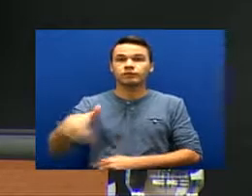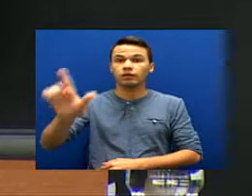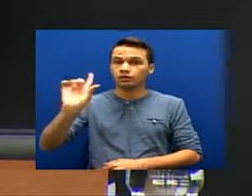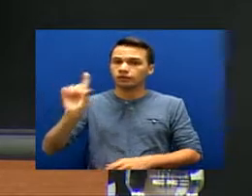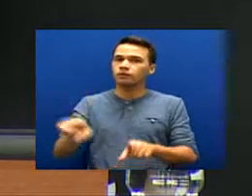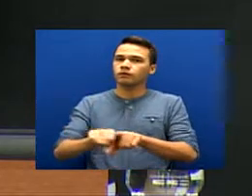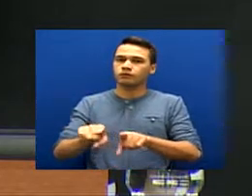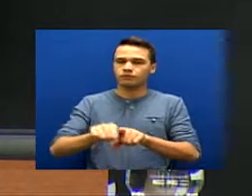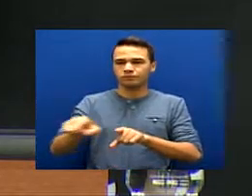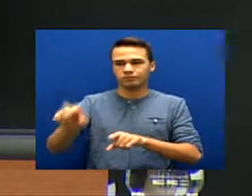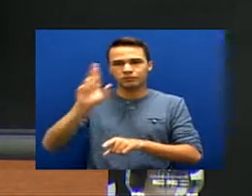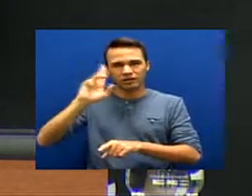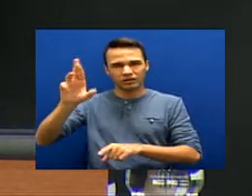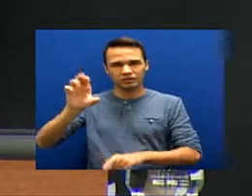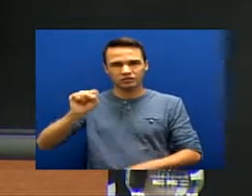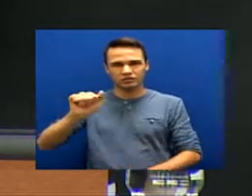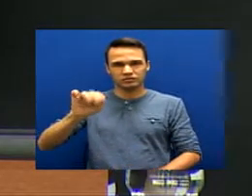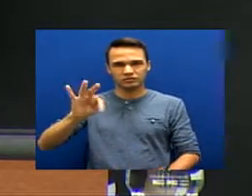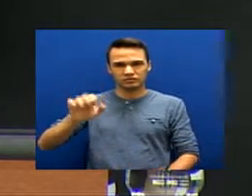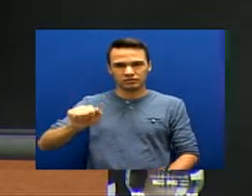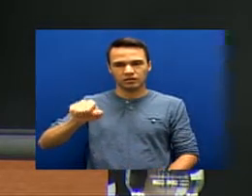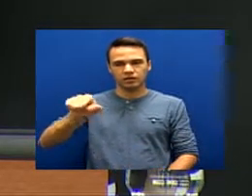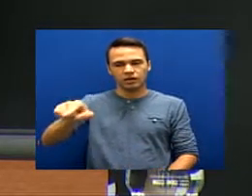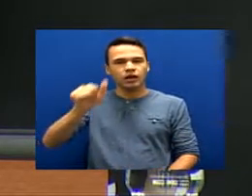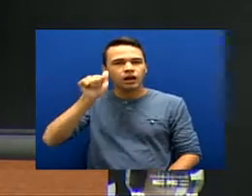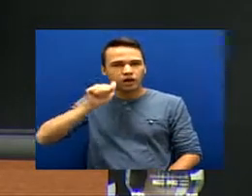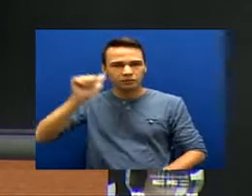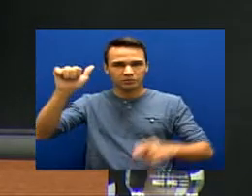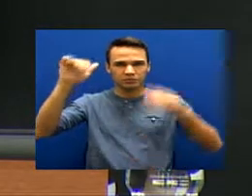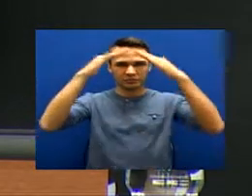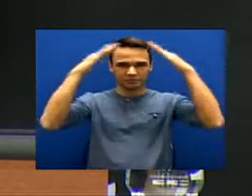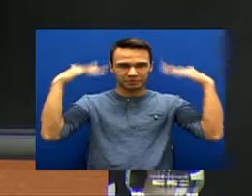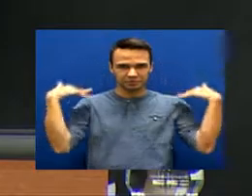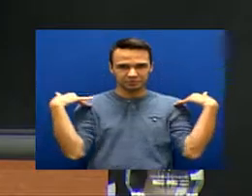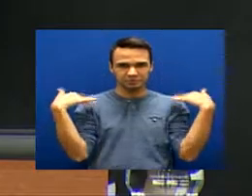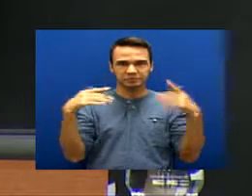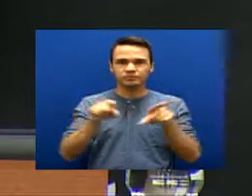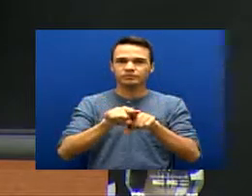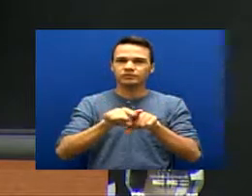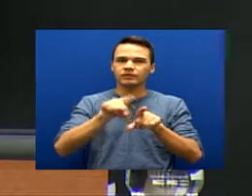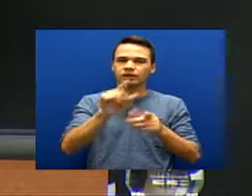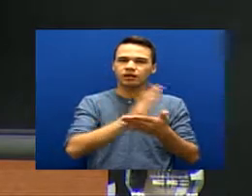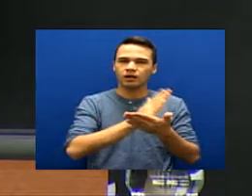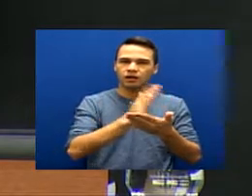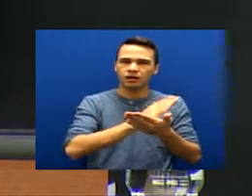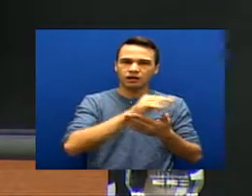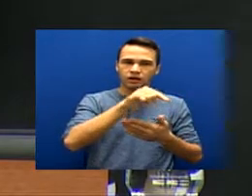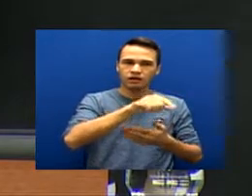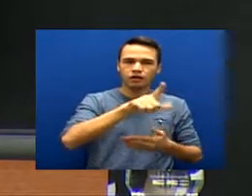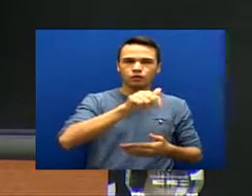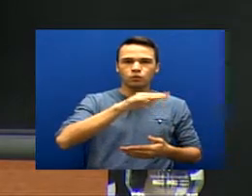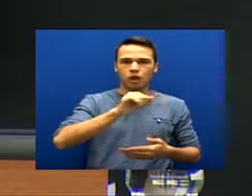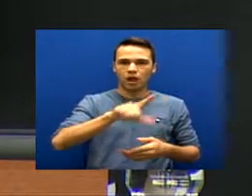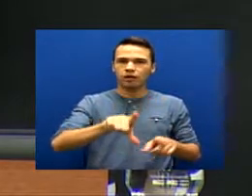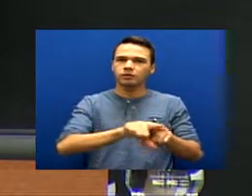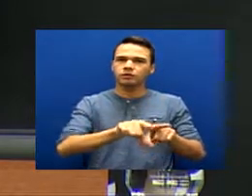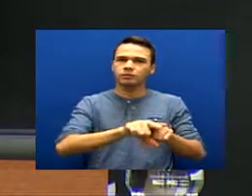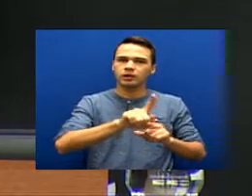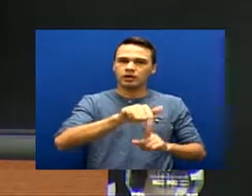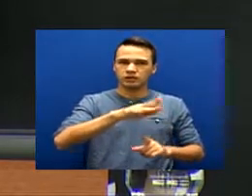desde o início do trabalho social e também da igreja que ali está, que